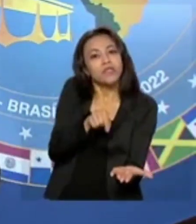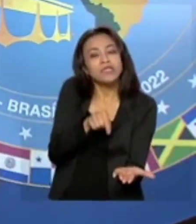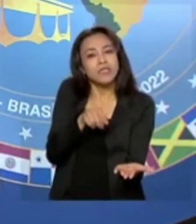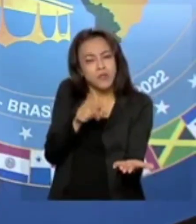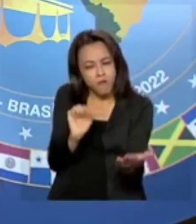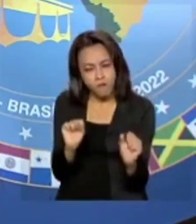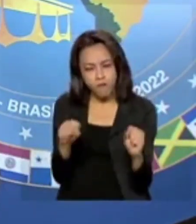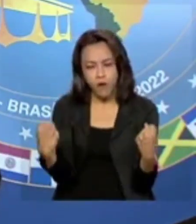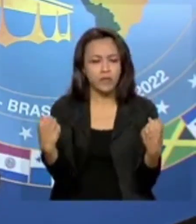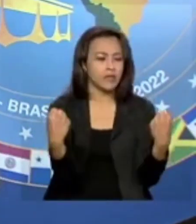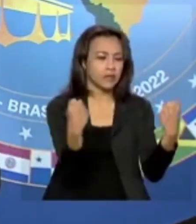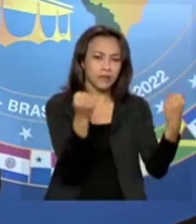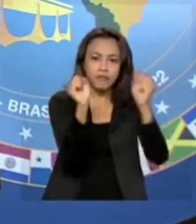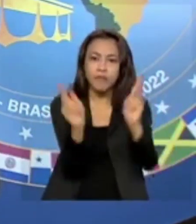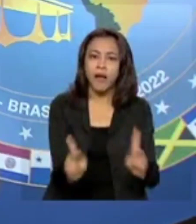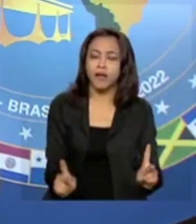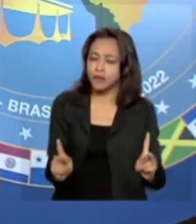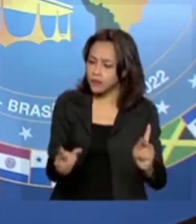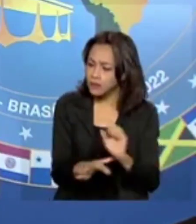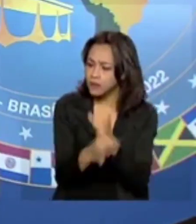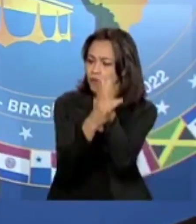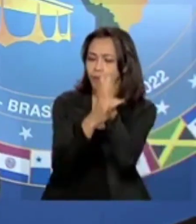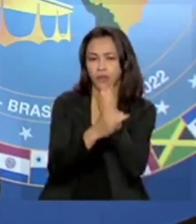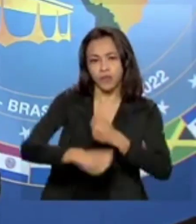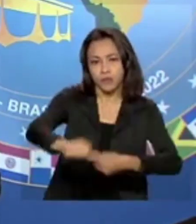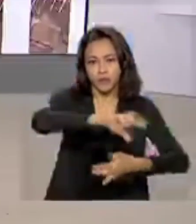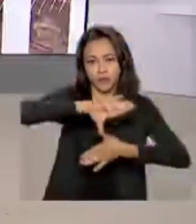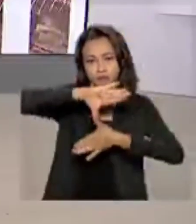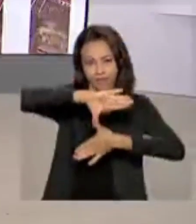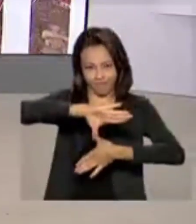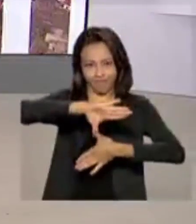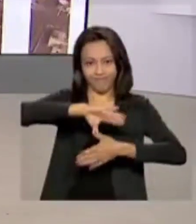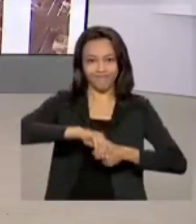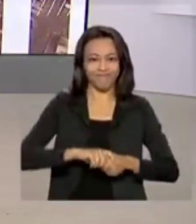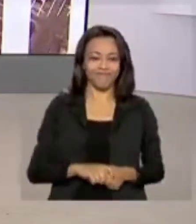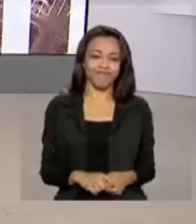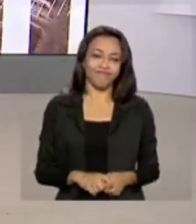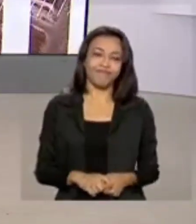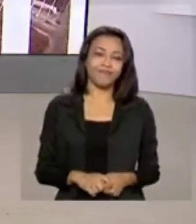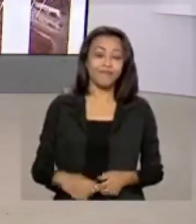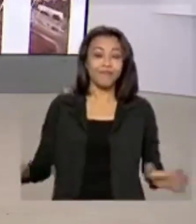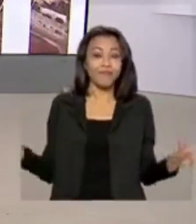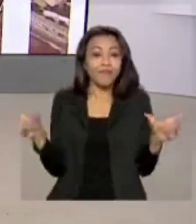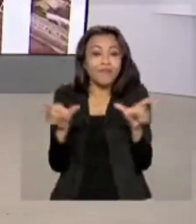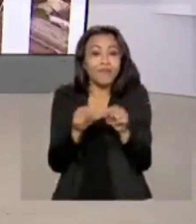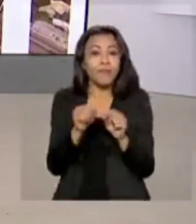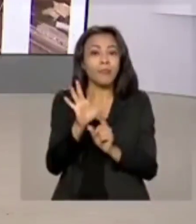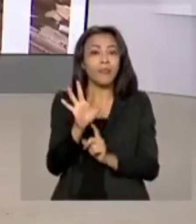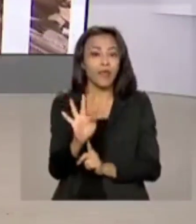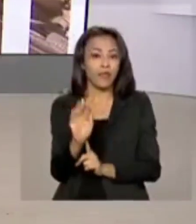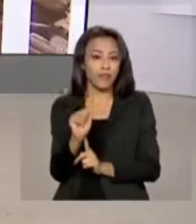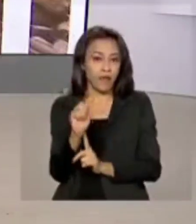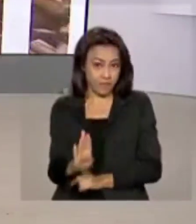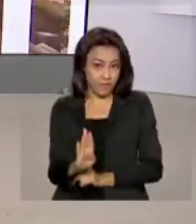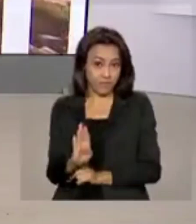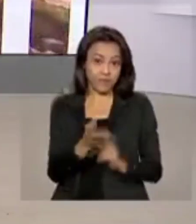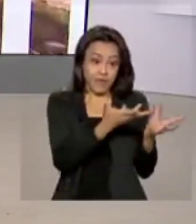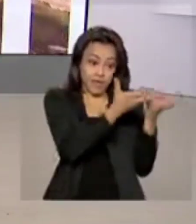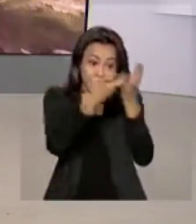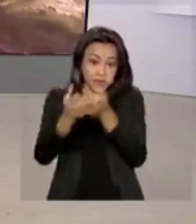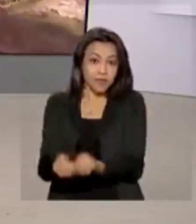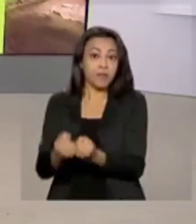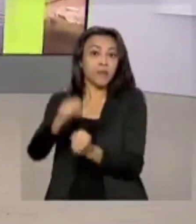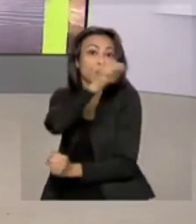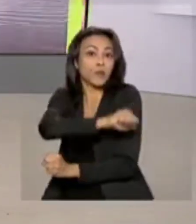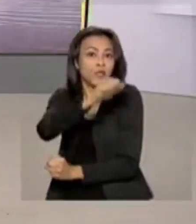e fortalecer a paz e a segurança no hemisfério. A Força Aérea Brasileira recebeu no Rio de Janeiro a primeira de